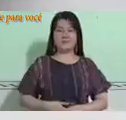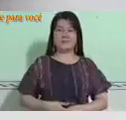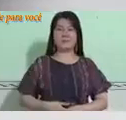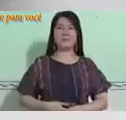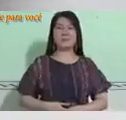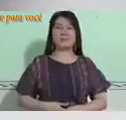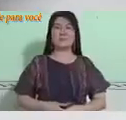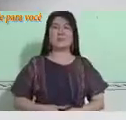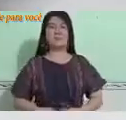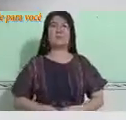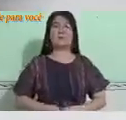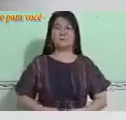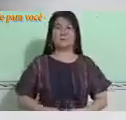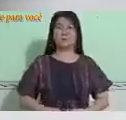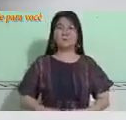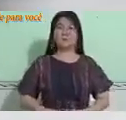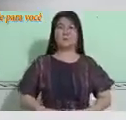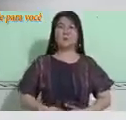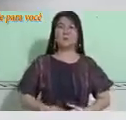destas pessoas.